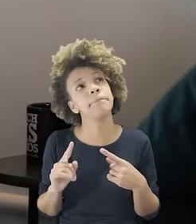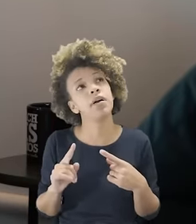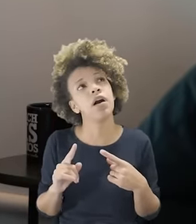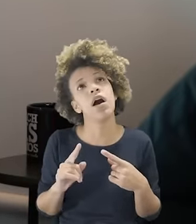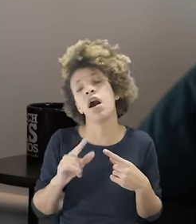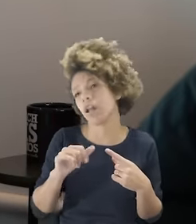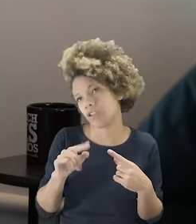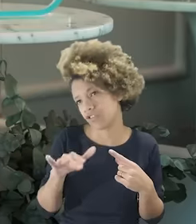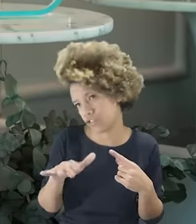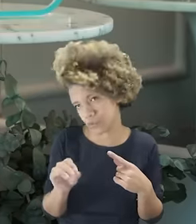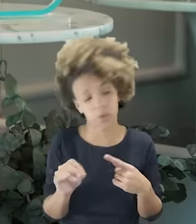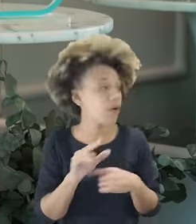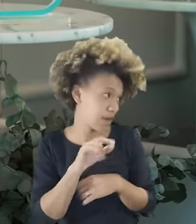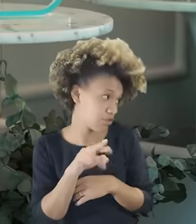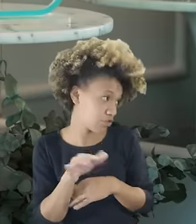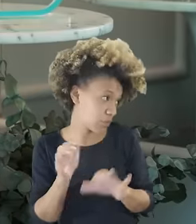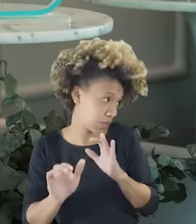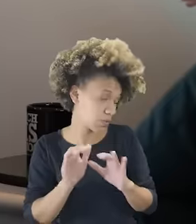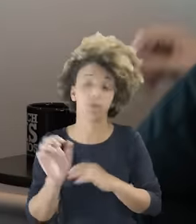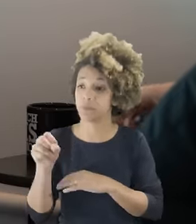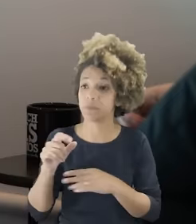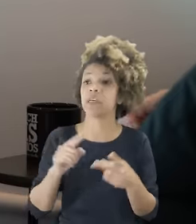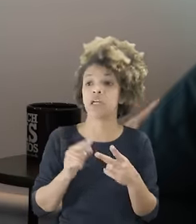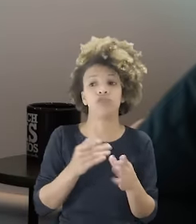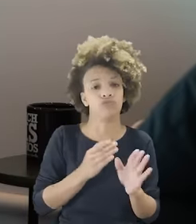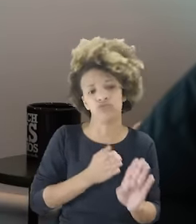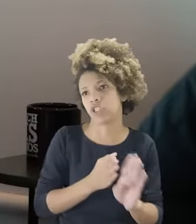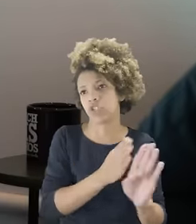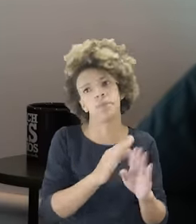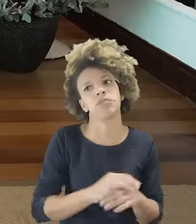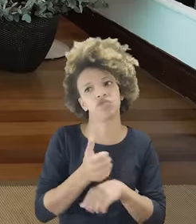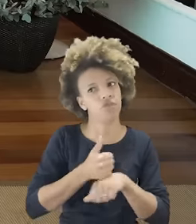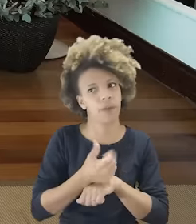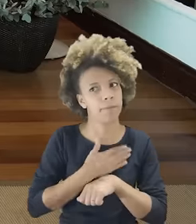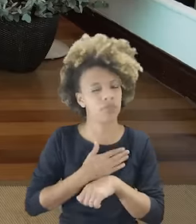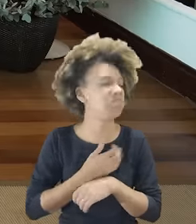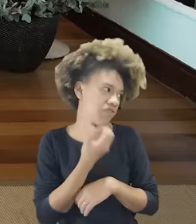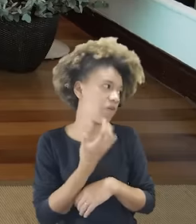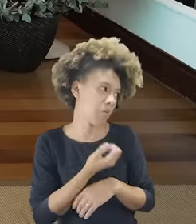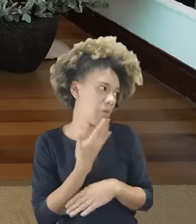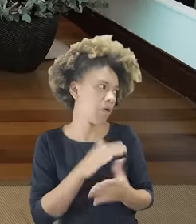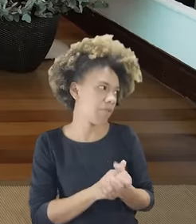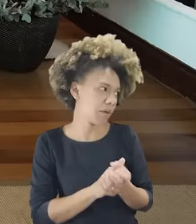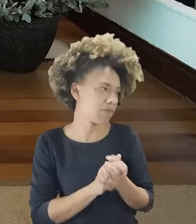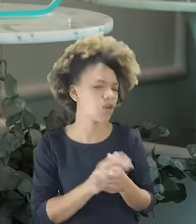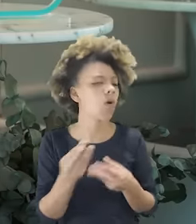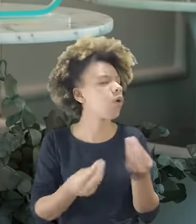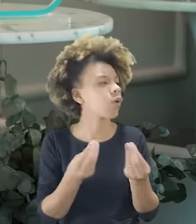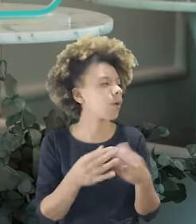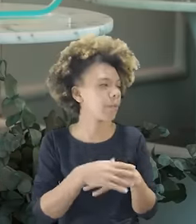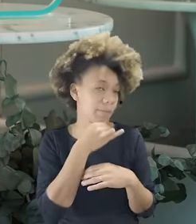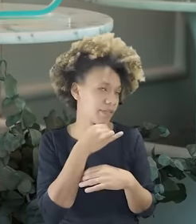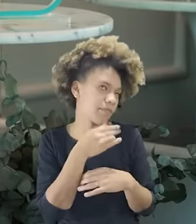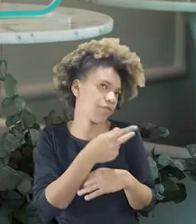o Latino atendi muito tempo o Latino cantor Latino direcionamento de carreira dele foi todo meu foi muito bom viu Parabéns como é que foi o